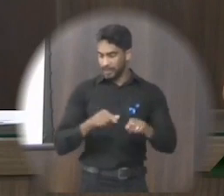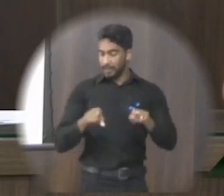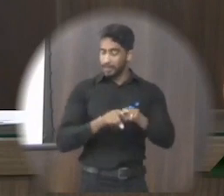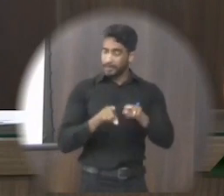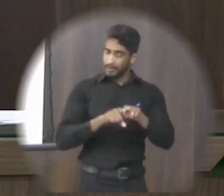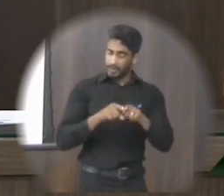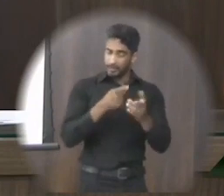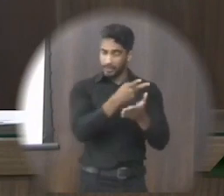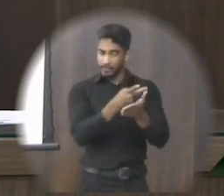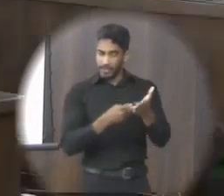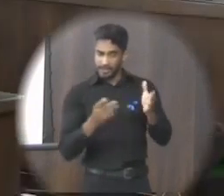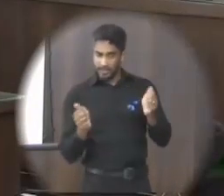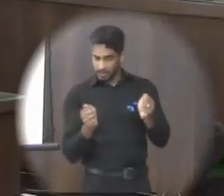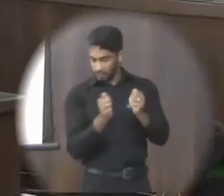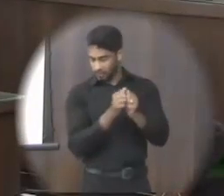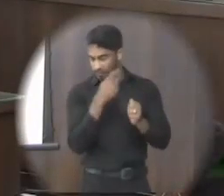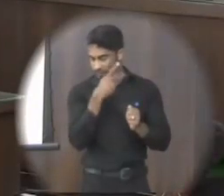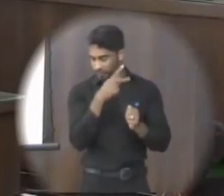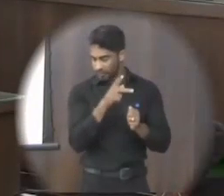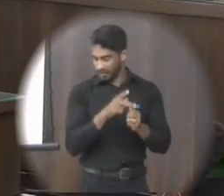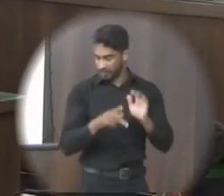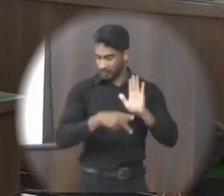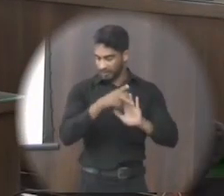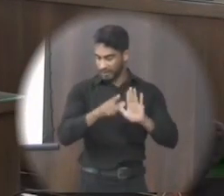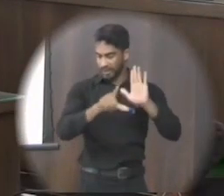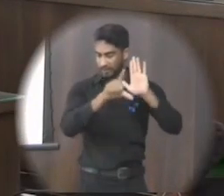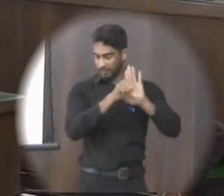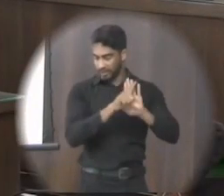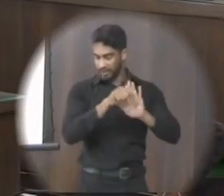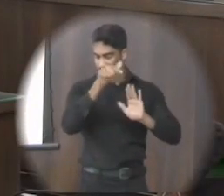dos pareceres que o acompanha. Projeto de lei